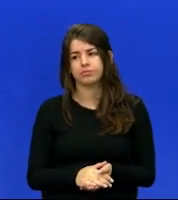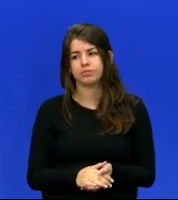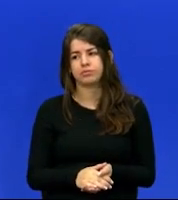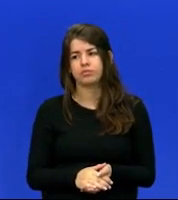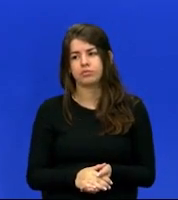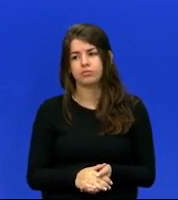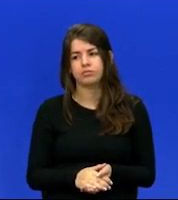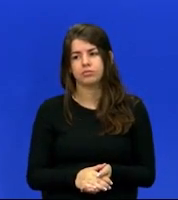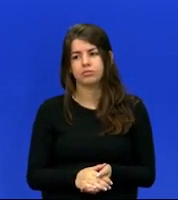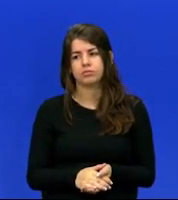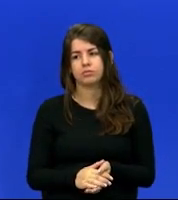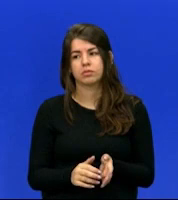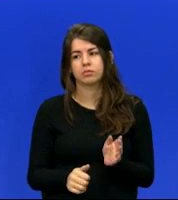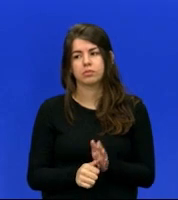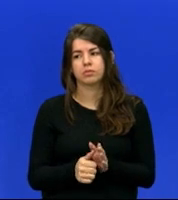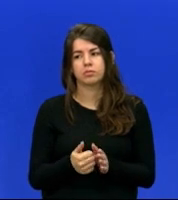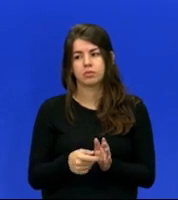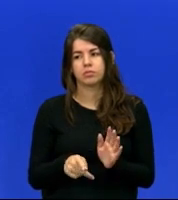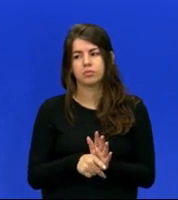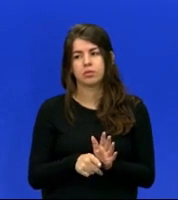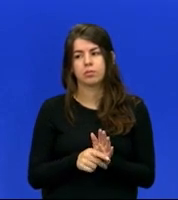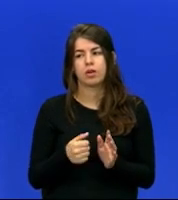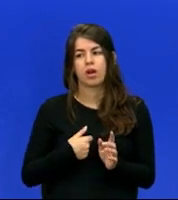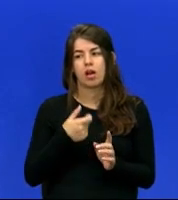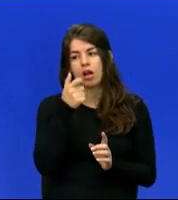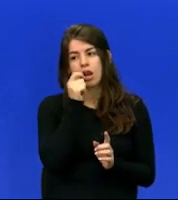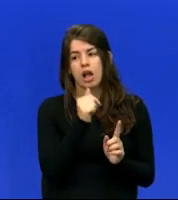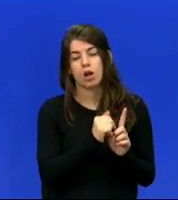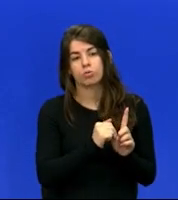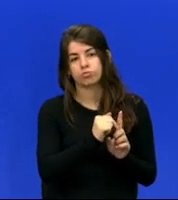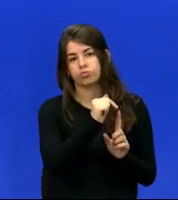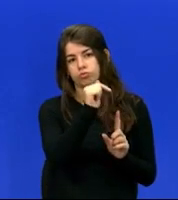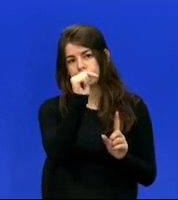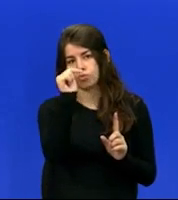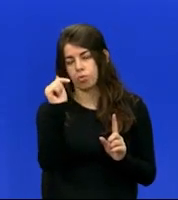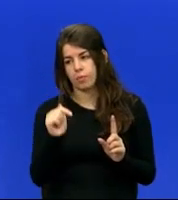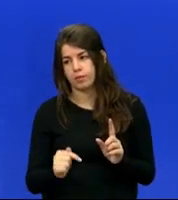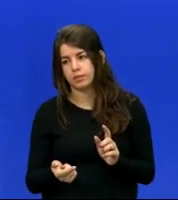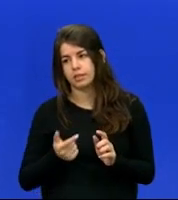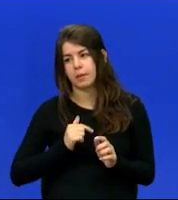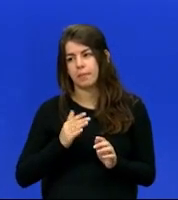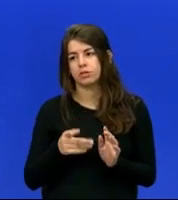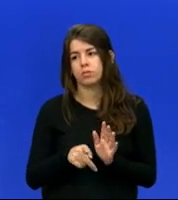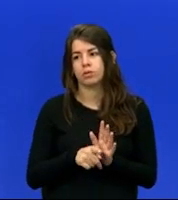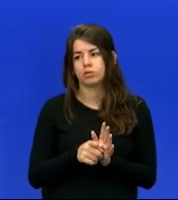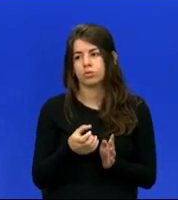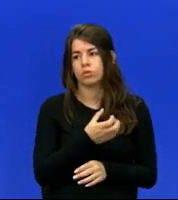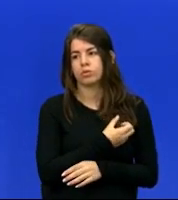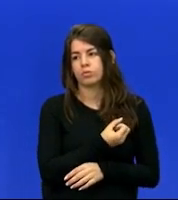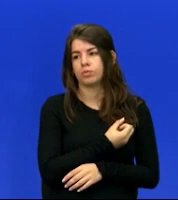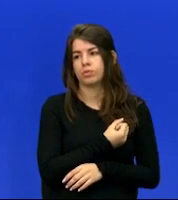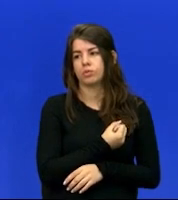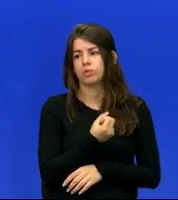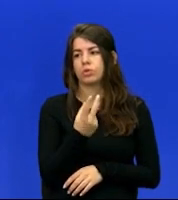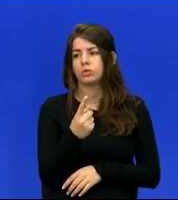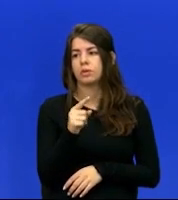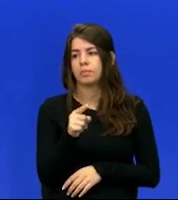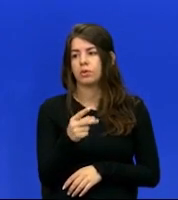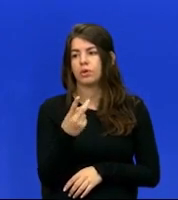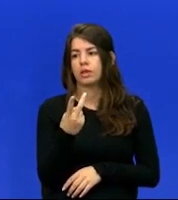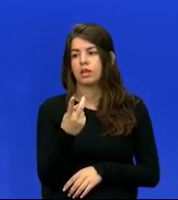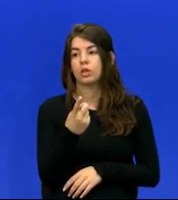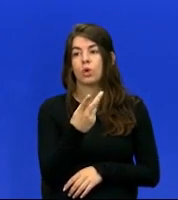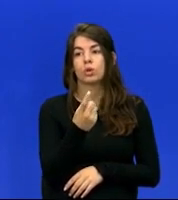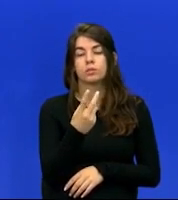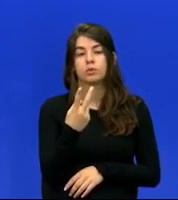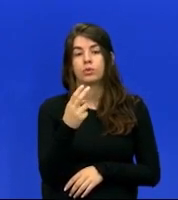vamos completar aqui a minha curva. Então, eu tenho como média o valor de 12.500 e